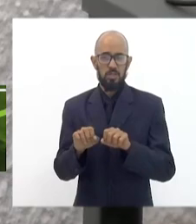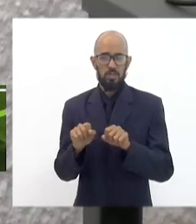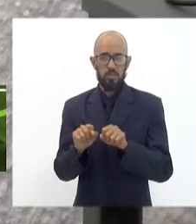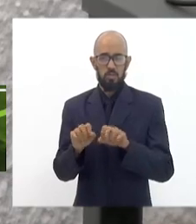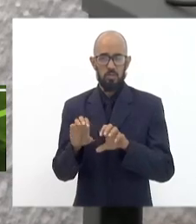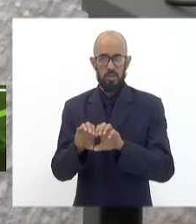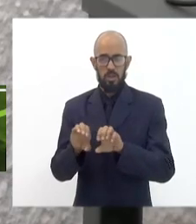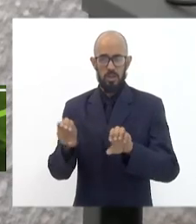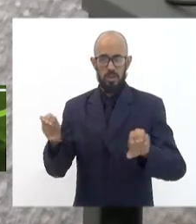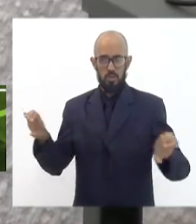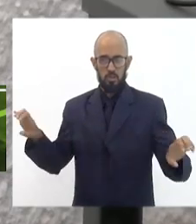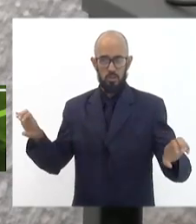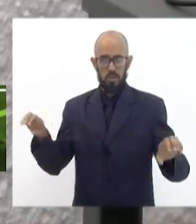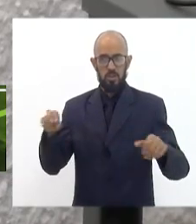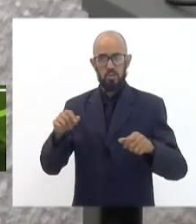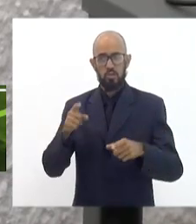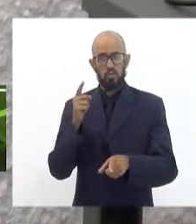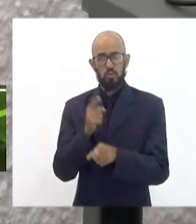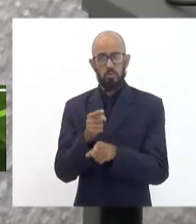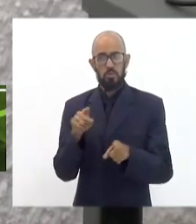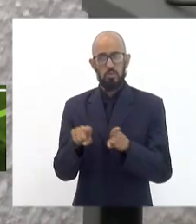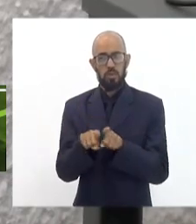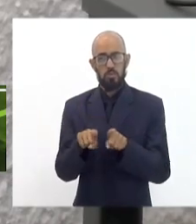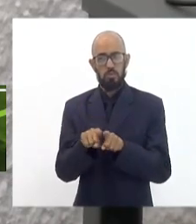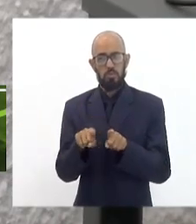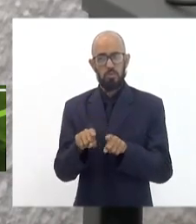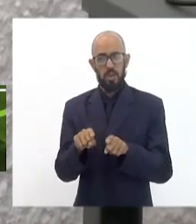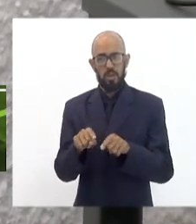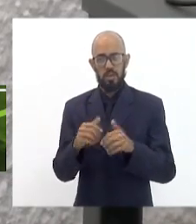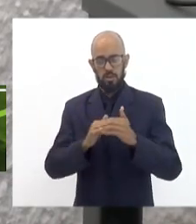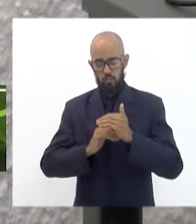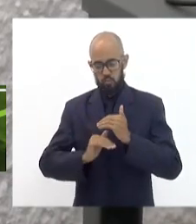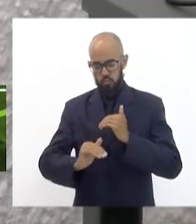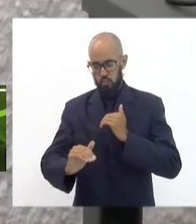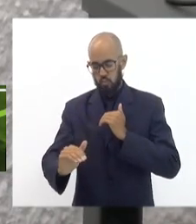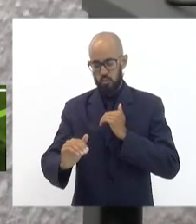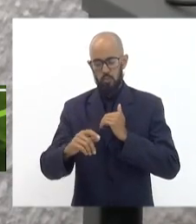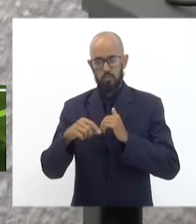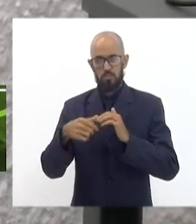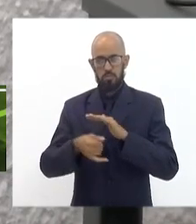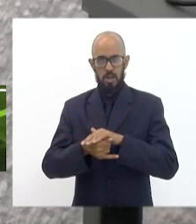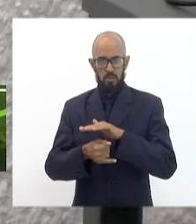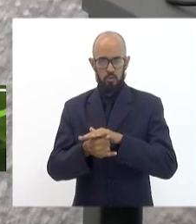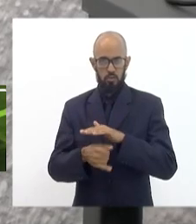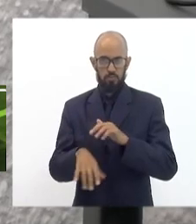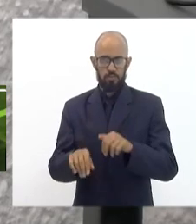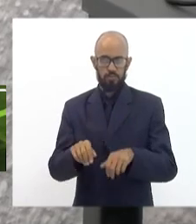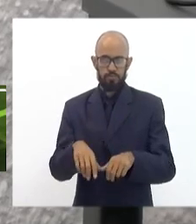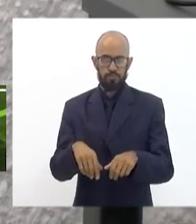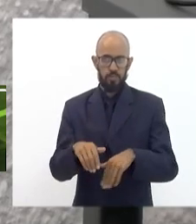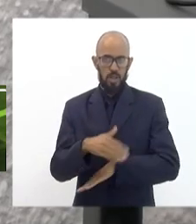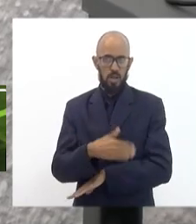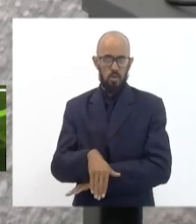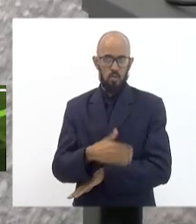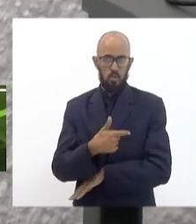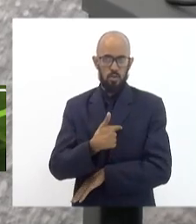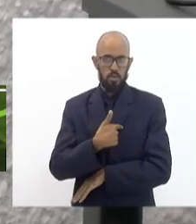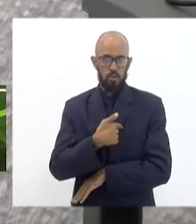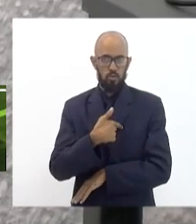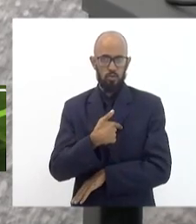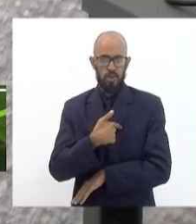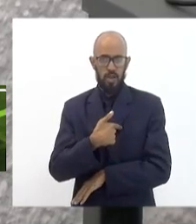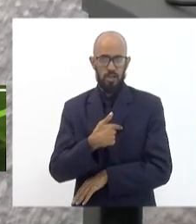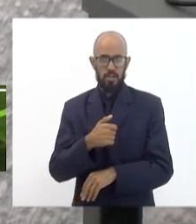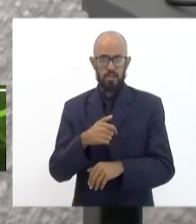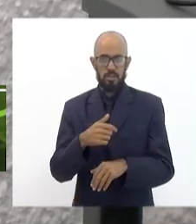depois uma os pés do pequeno túnel a nós estamos está a solução nisso é na Rua Getúlio Vargas ali atrás do que